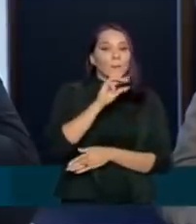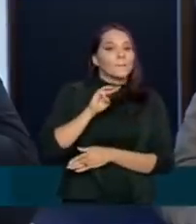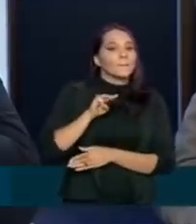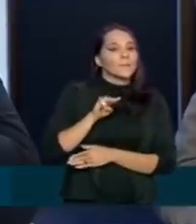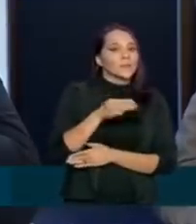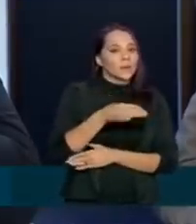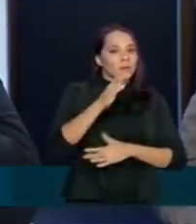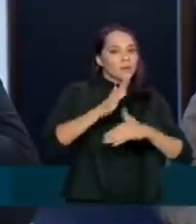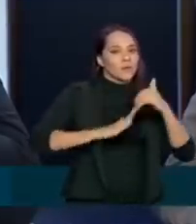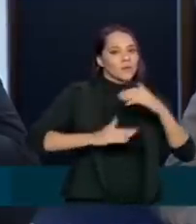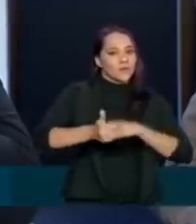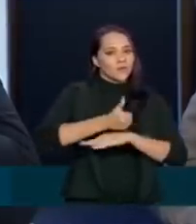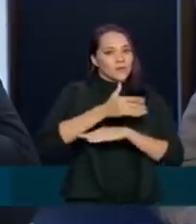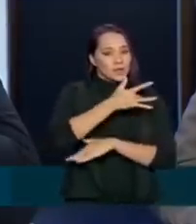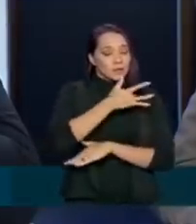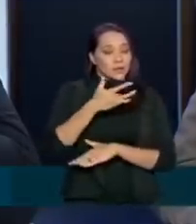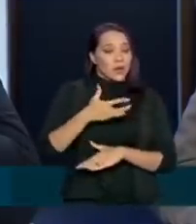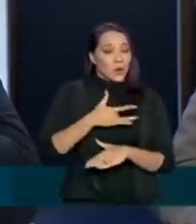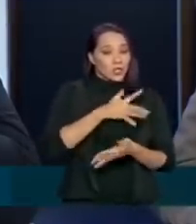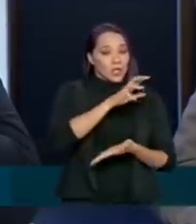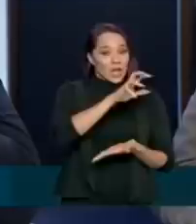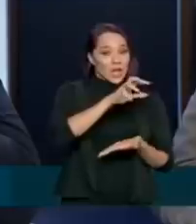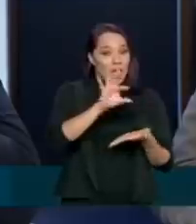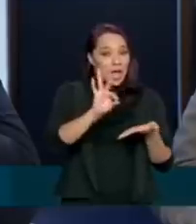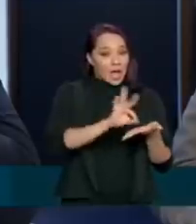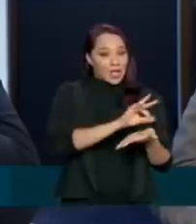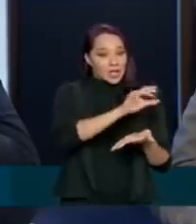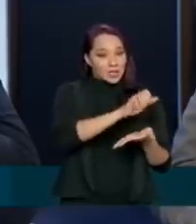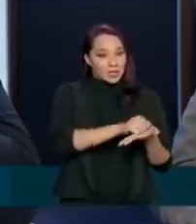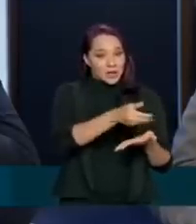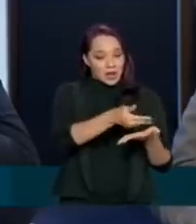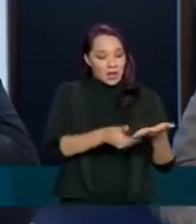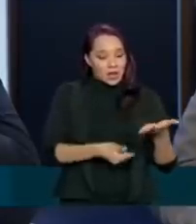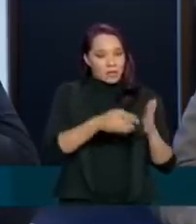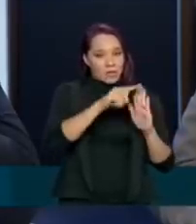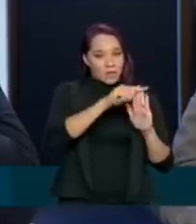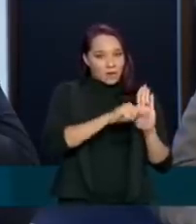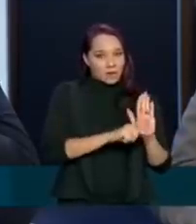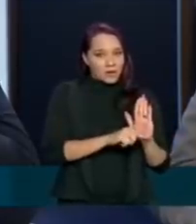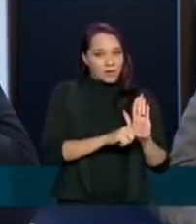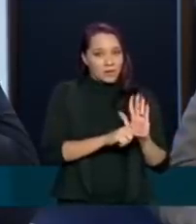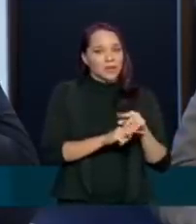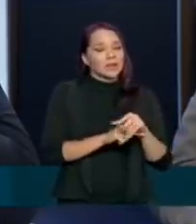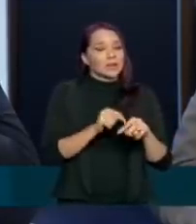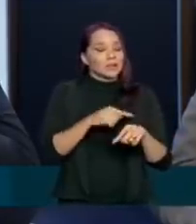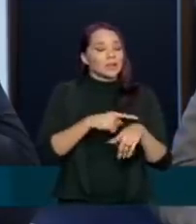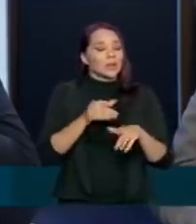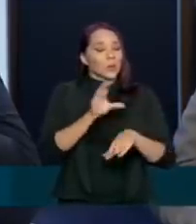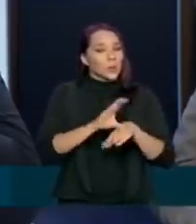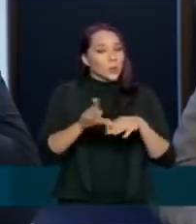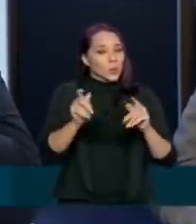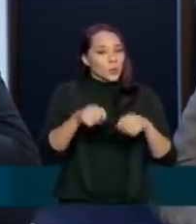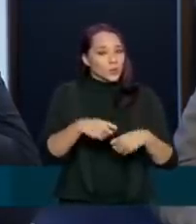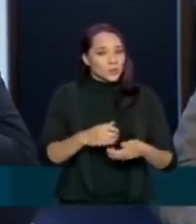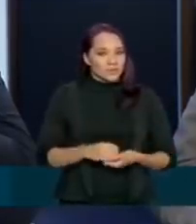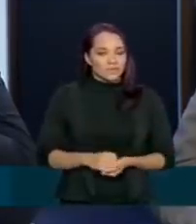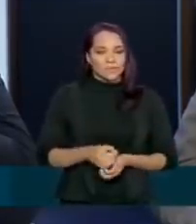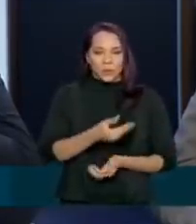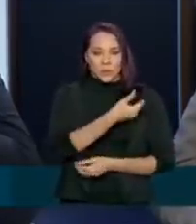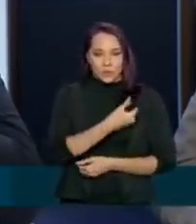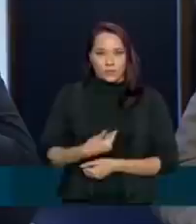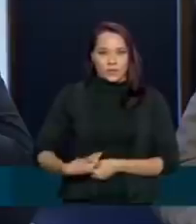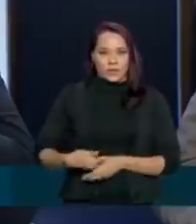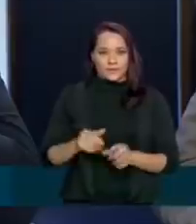de profissionais de saúde que estão cadastrados no nosso programa, com um grau de capacitação. O governo ele